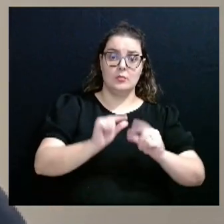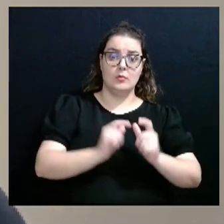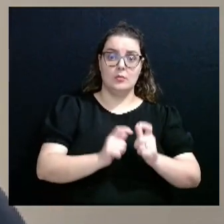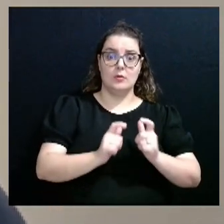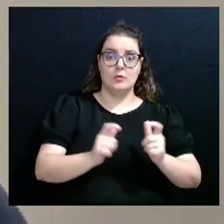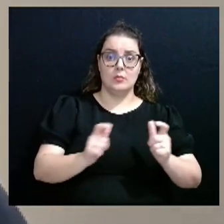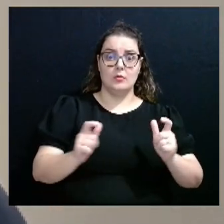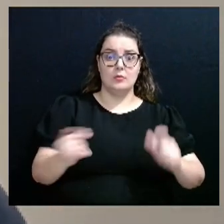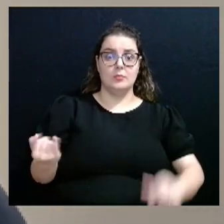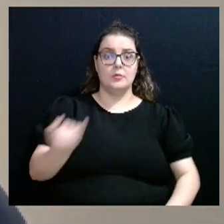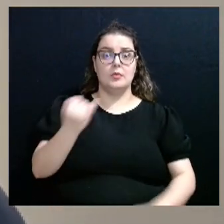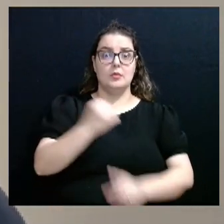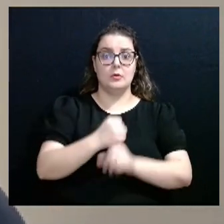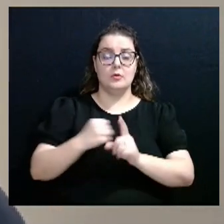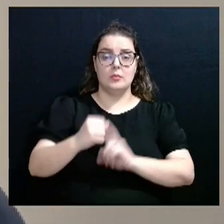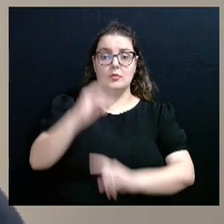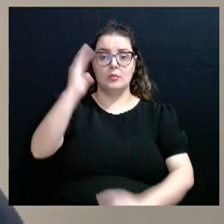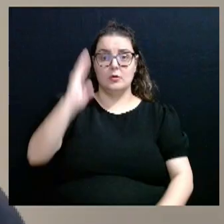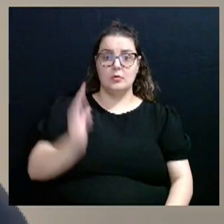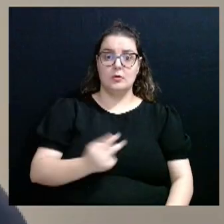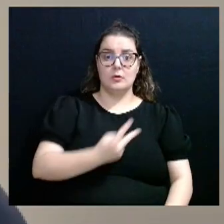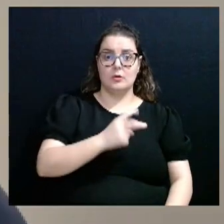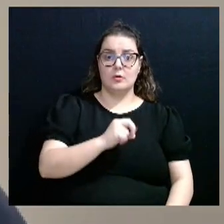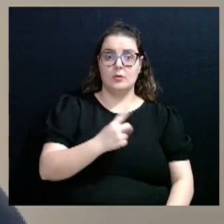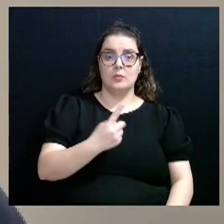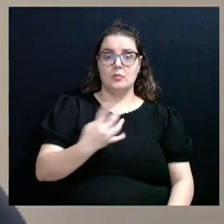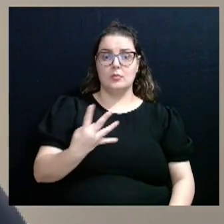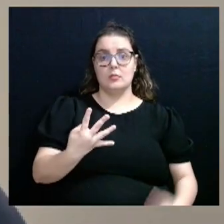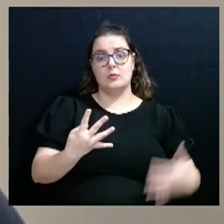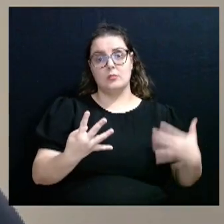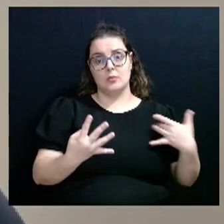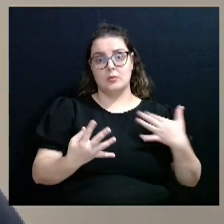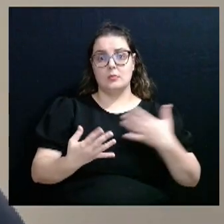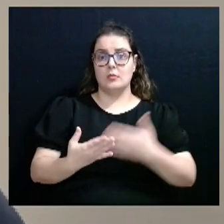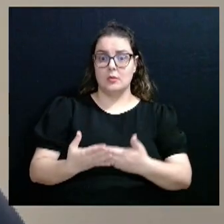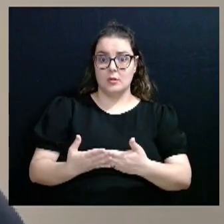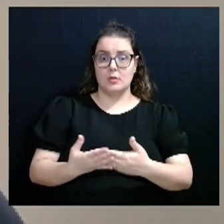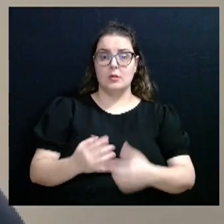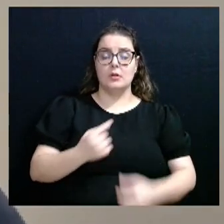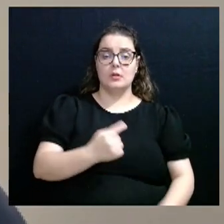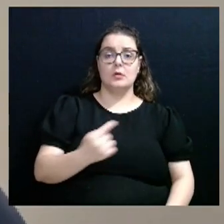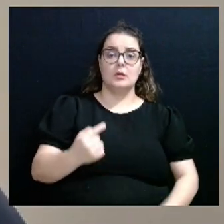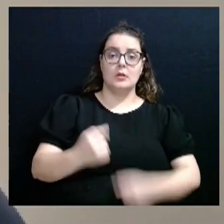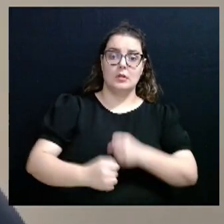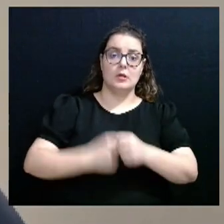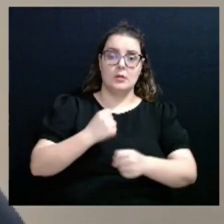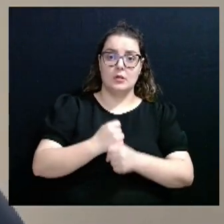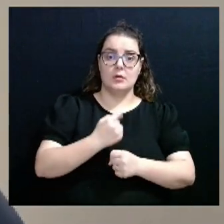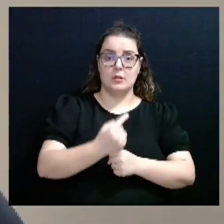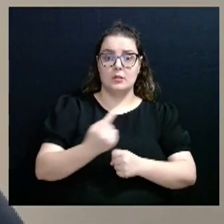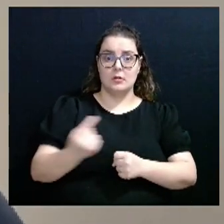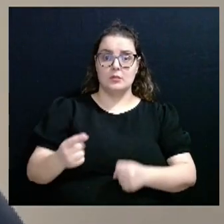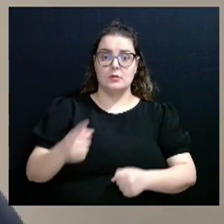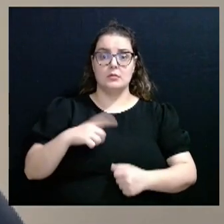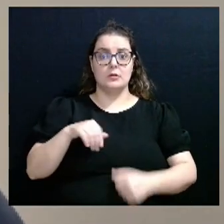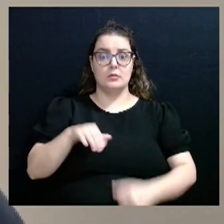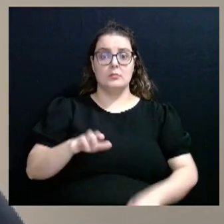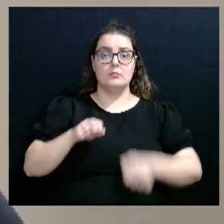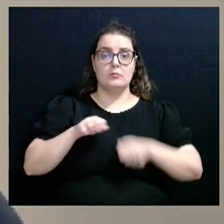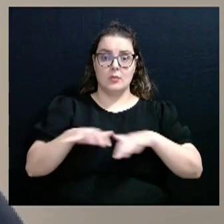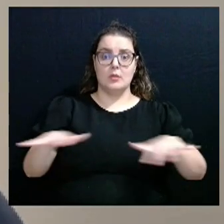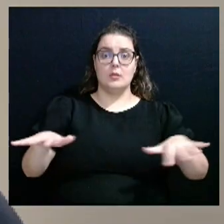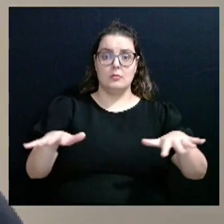no Brasil, desde 2014, né? E cada ano que passa, a gente tem mais ressonância